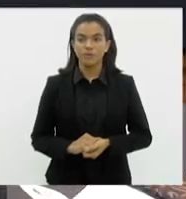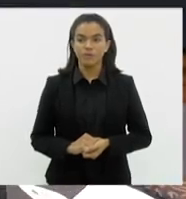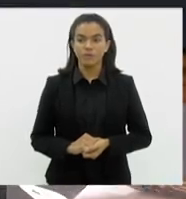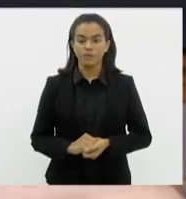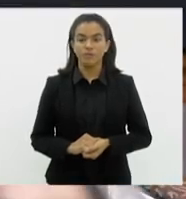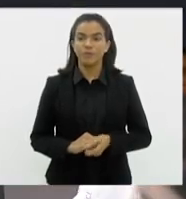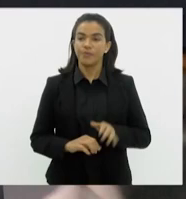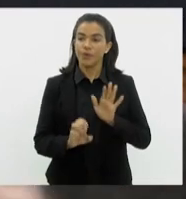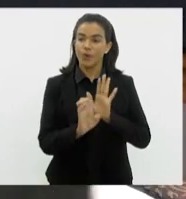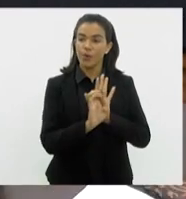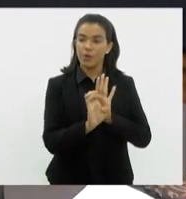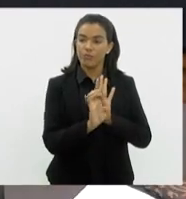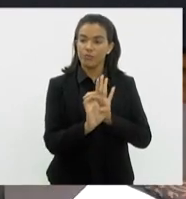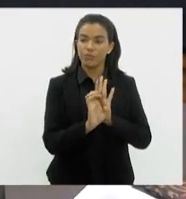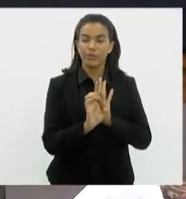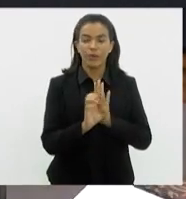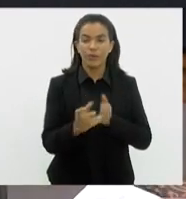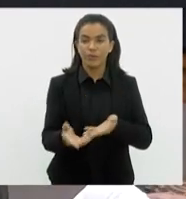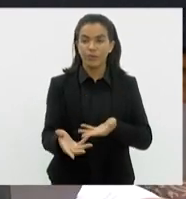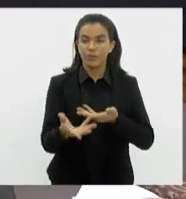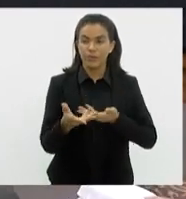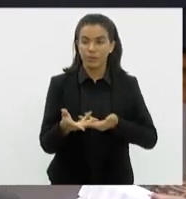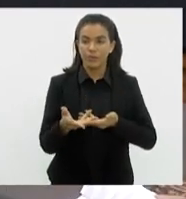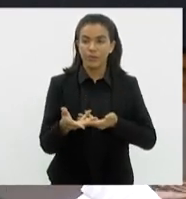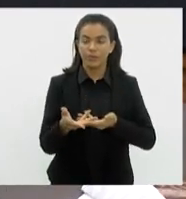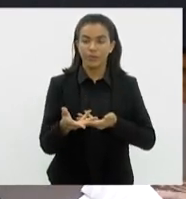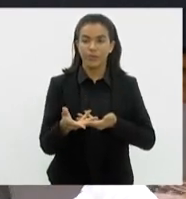Conforme edital de convocação,